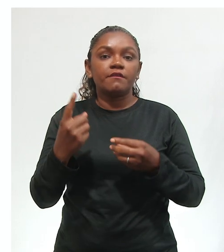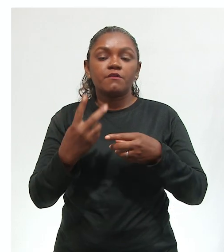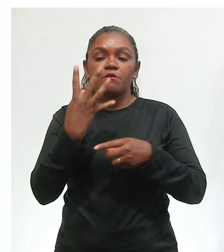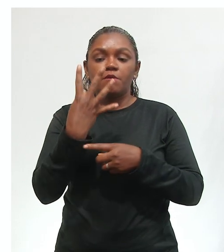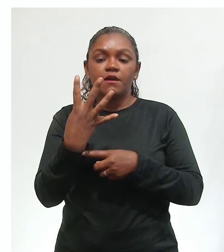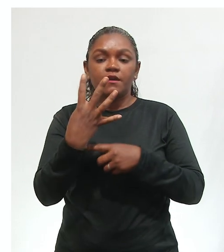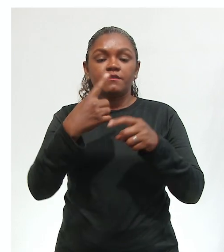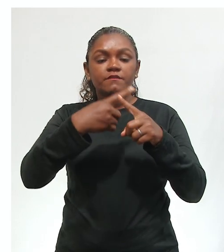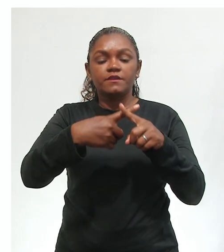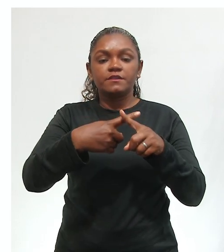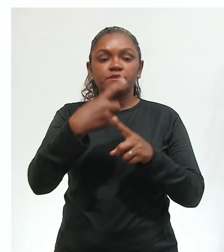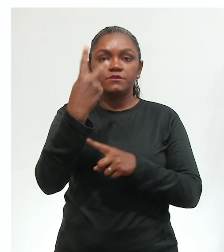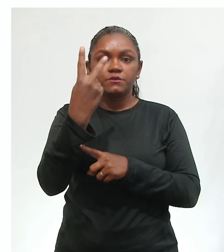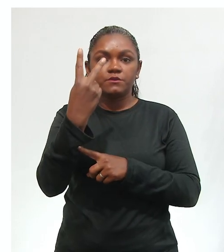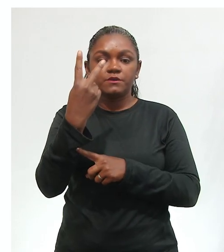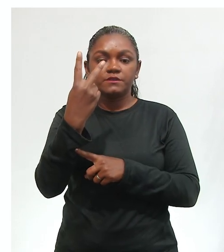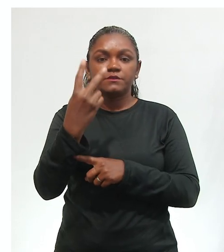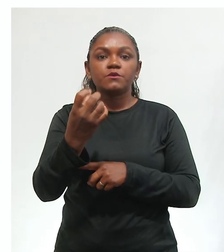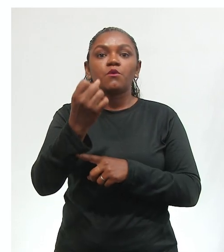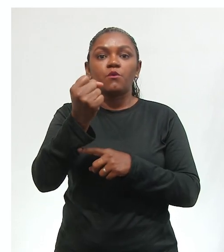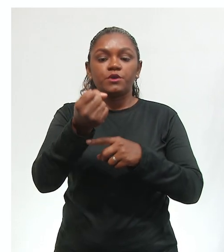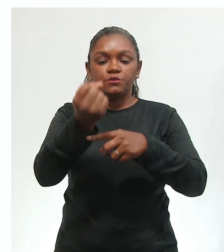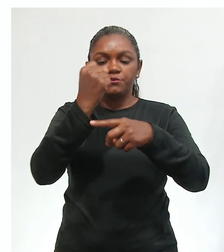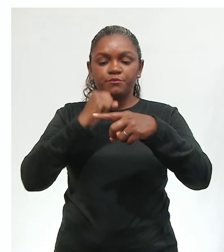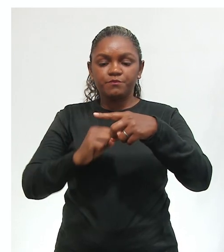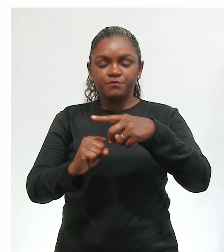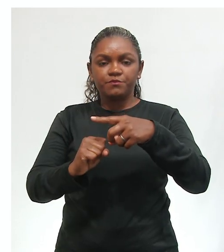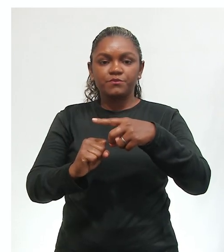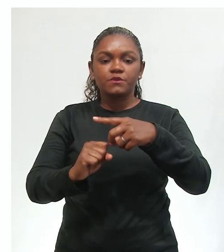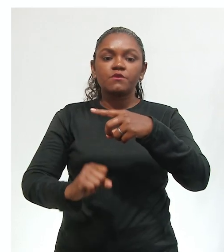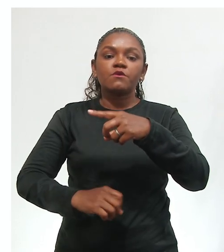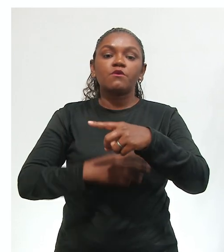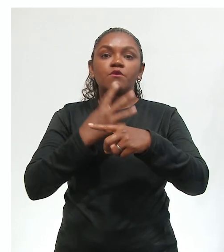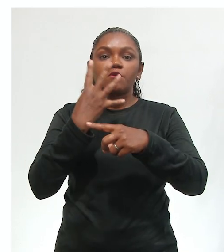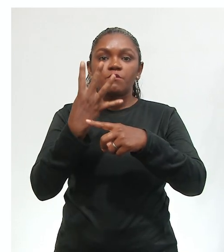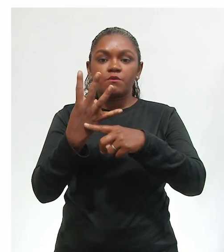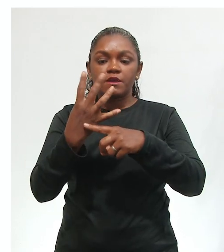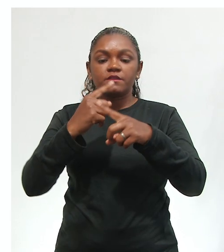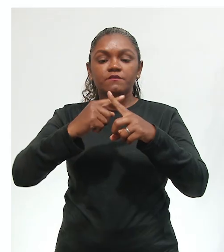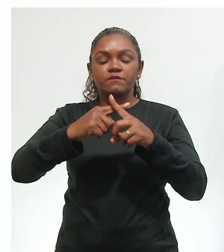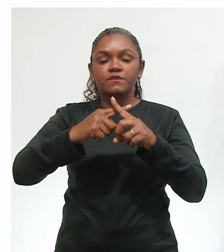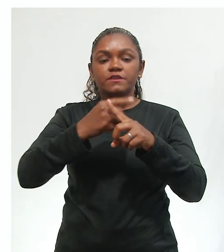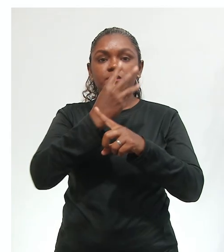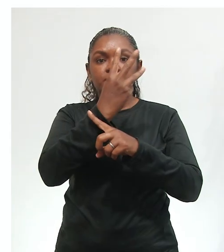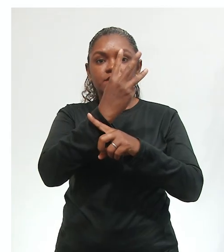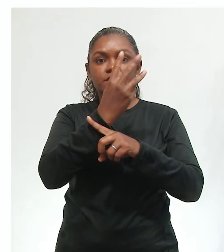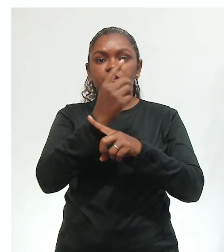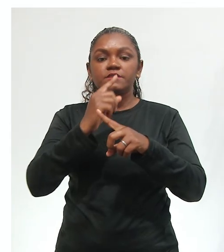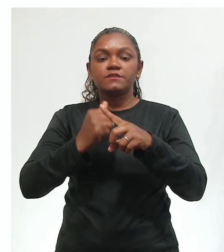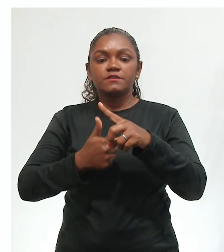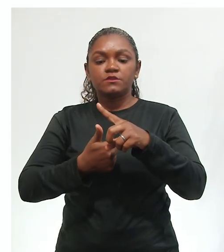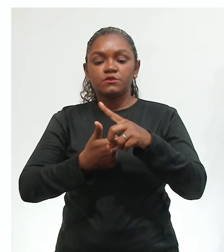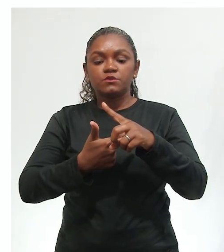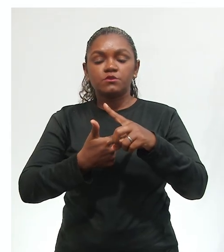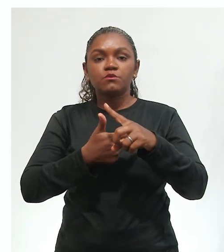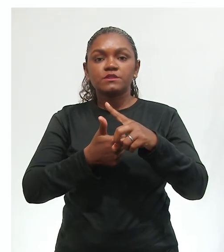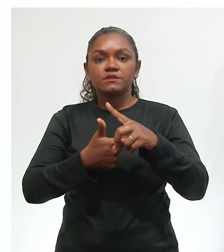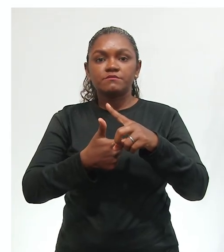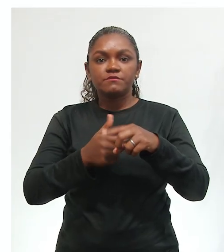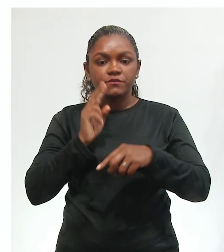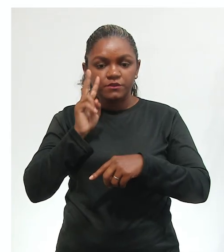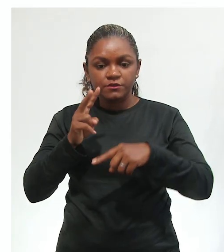2, 8. 4 vezes 3, 12.